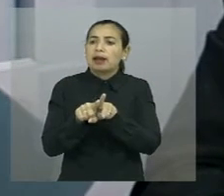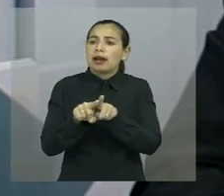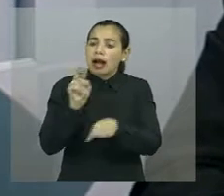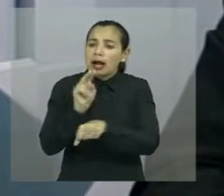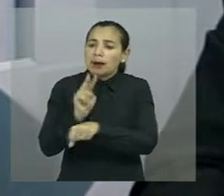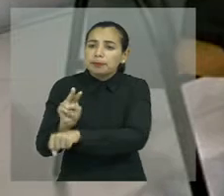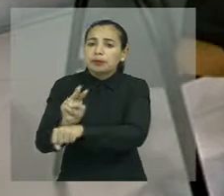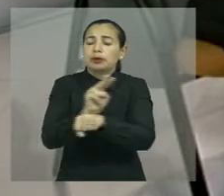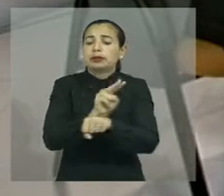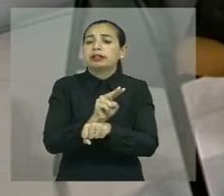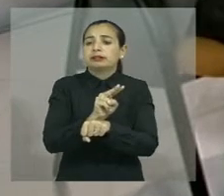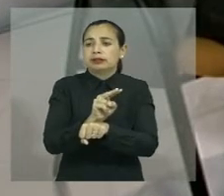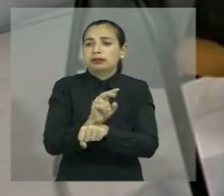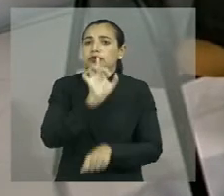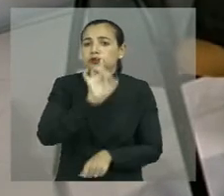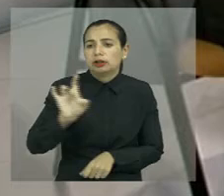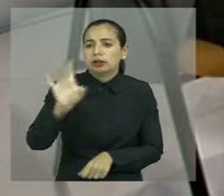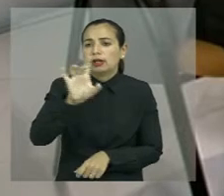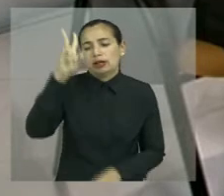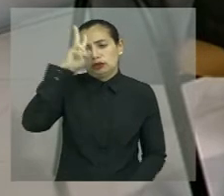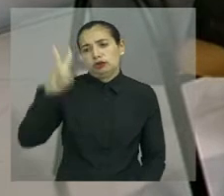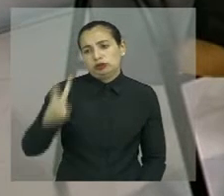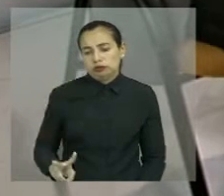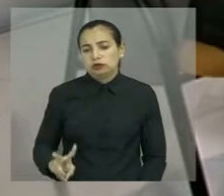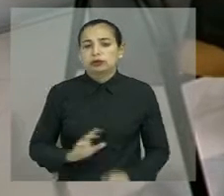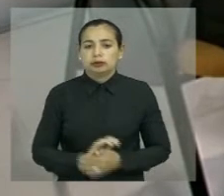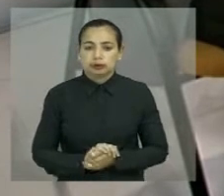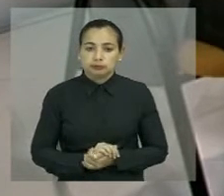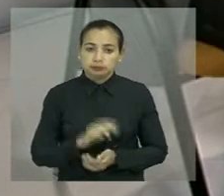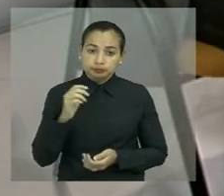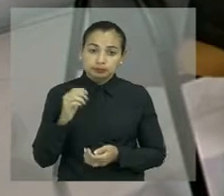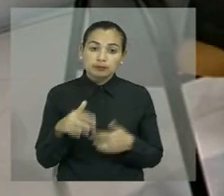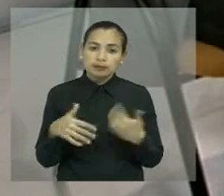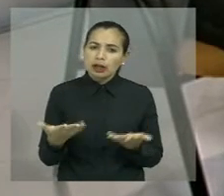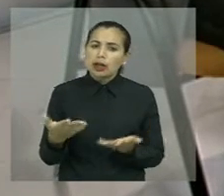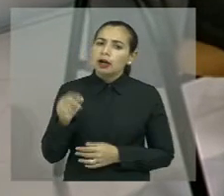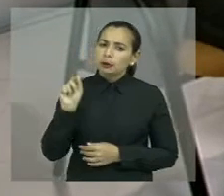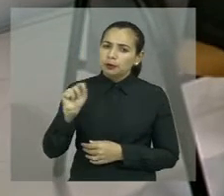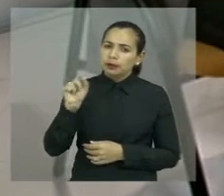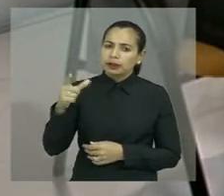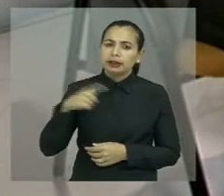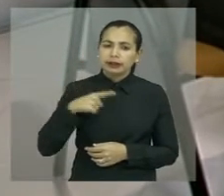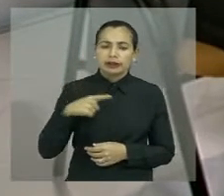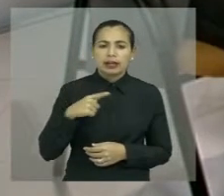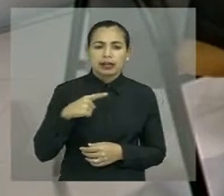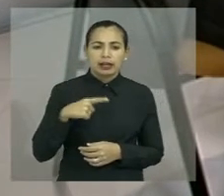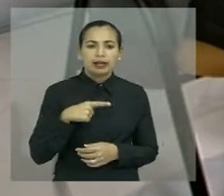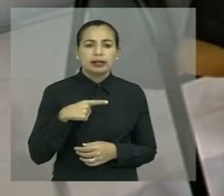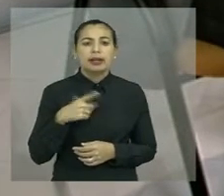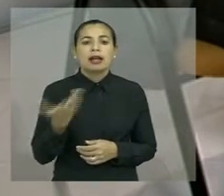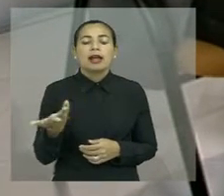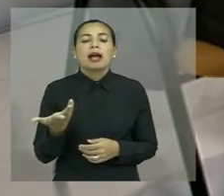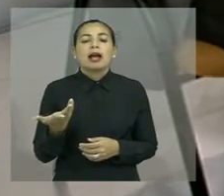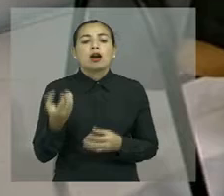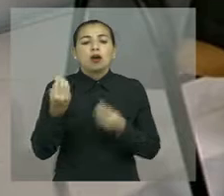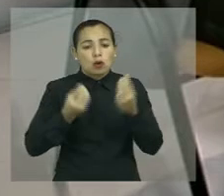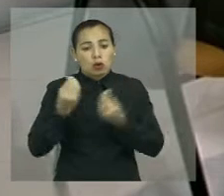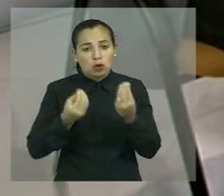nossa história. E tem um outro aspecto que gera bastante polêmica no plenário, né? A questão